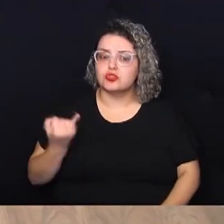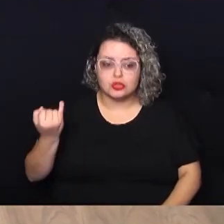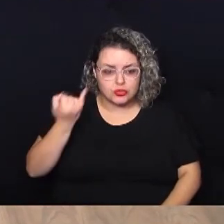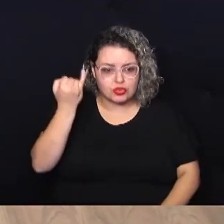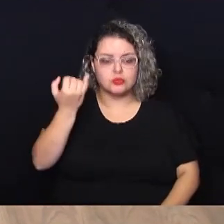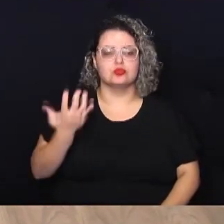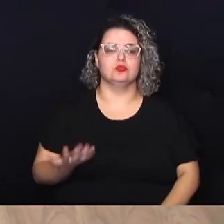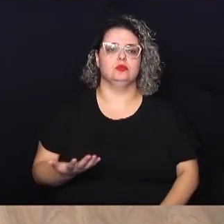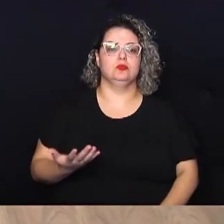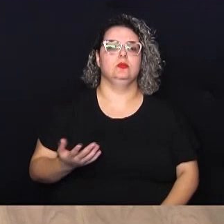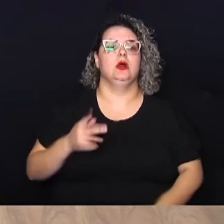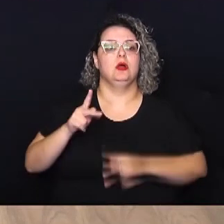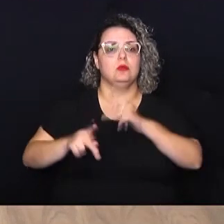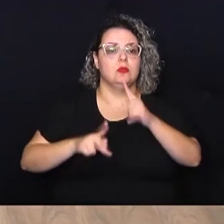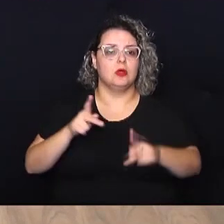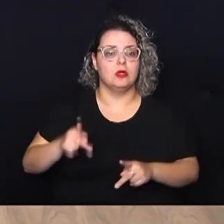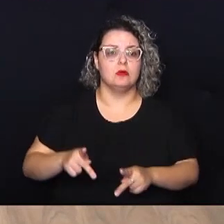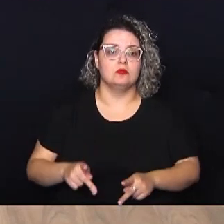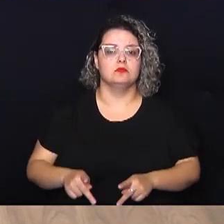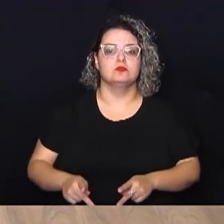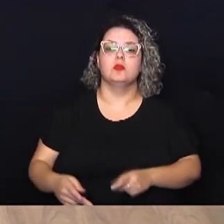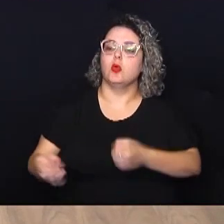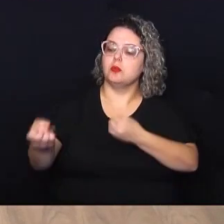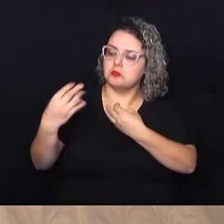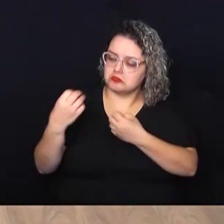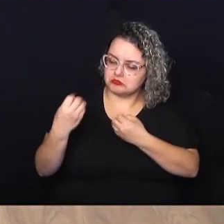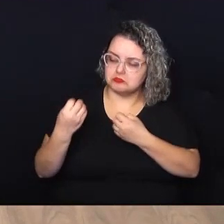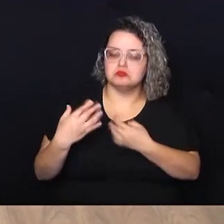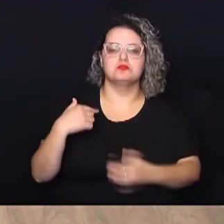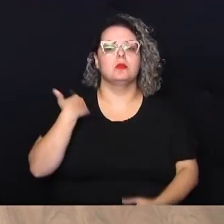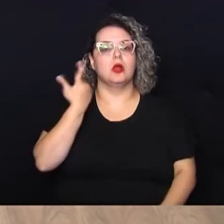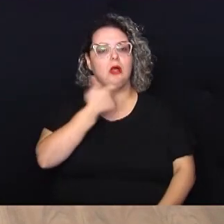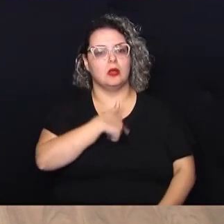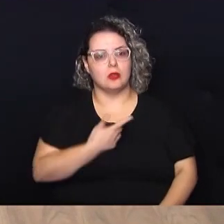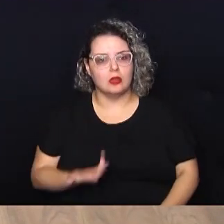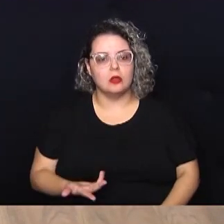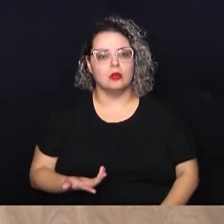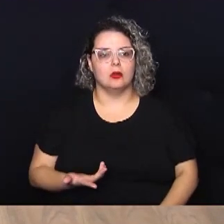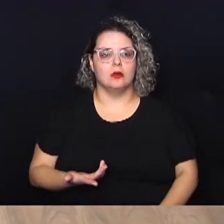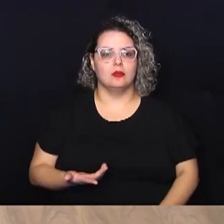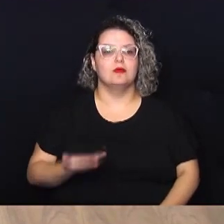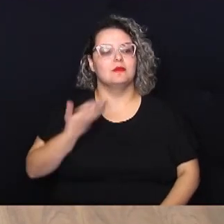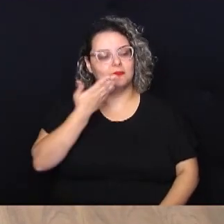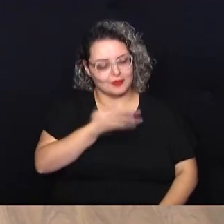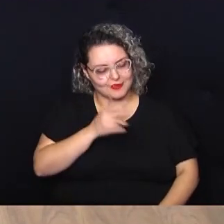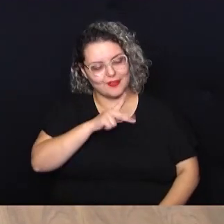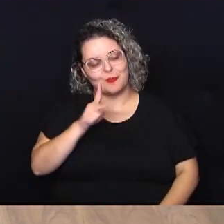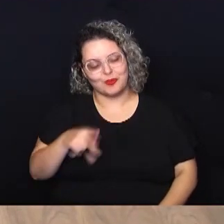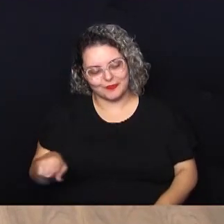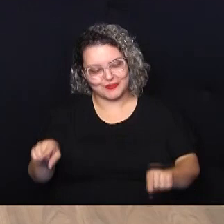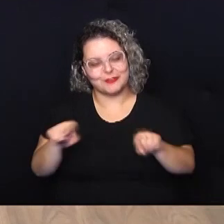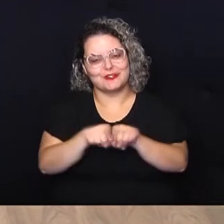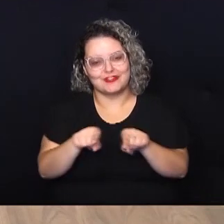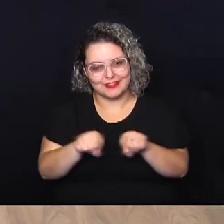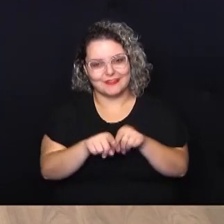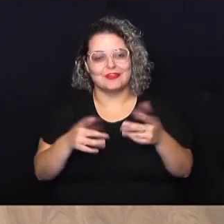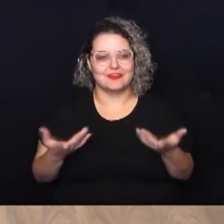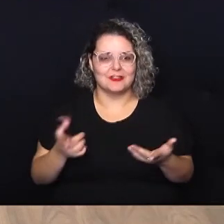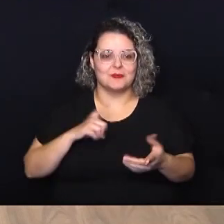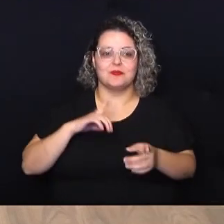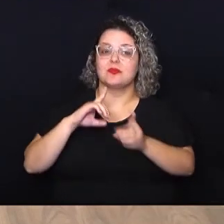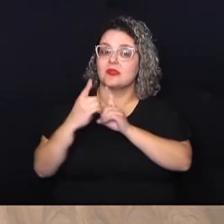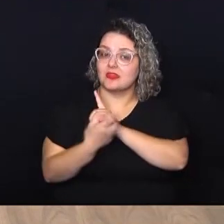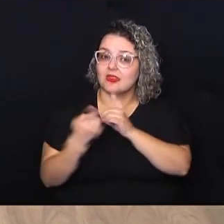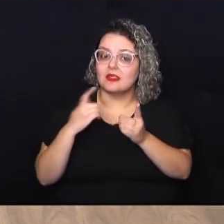nosso público. Foi uma aula que você deu aqui para a gente, não é à toa que você é professora, porque tem uma